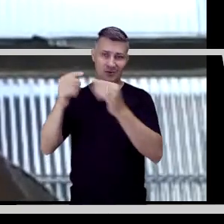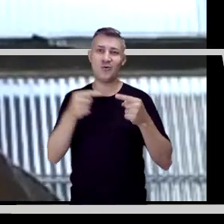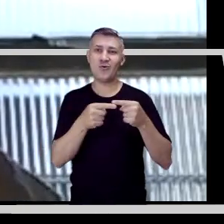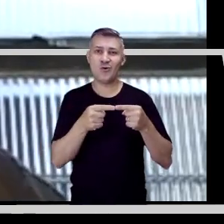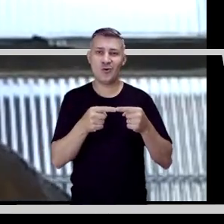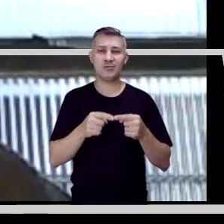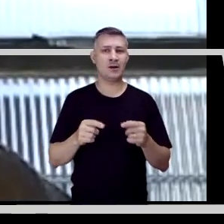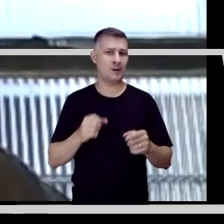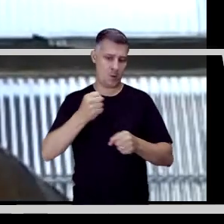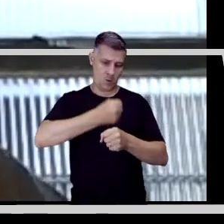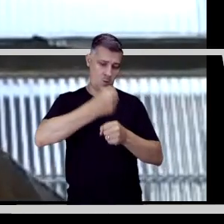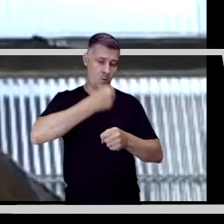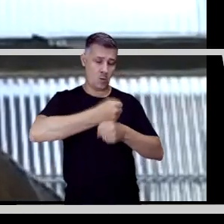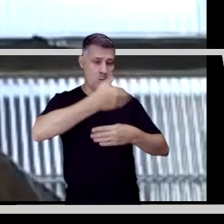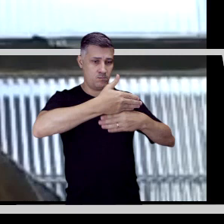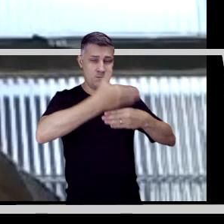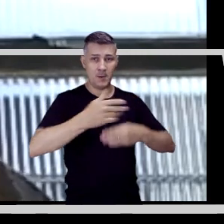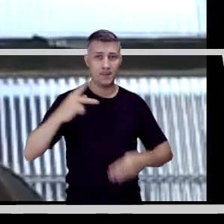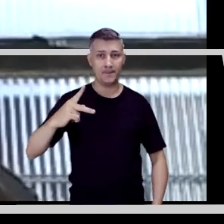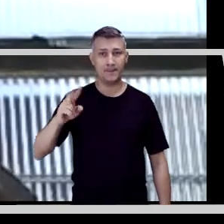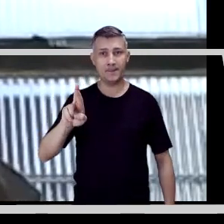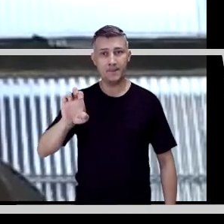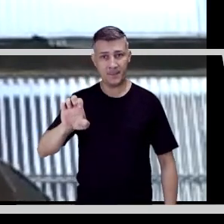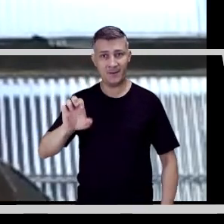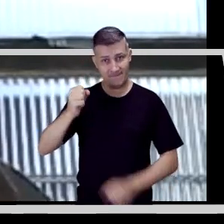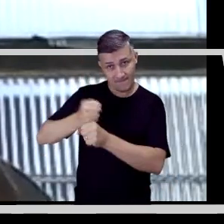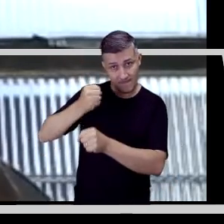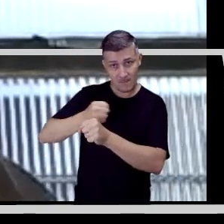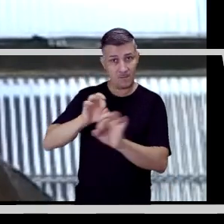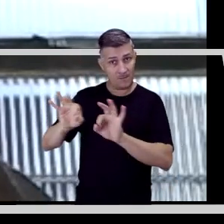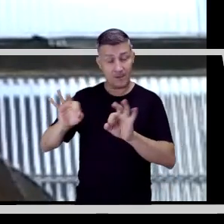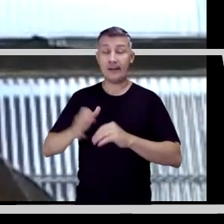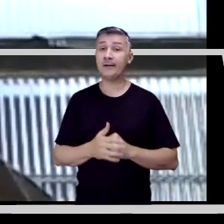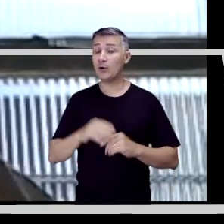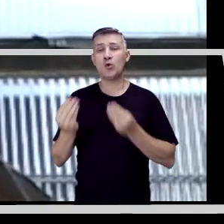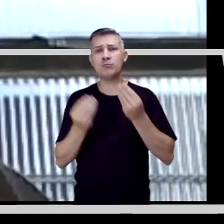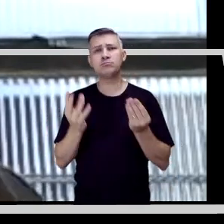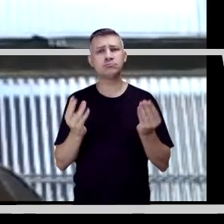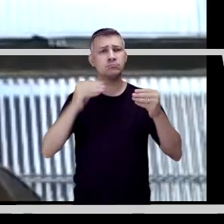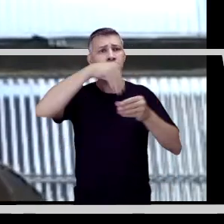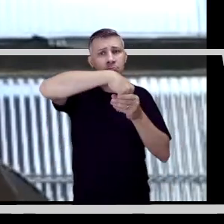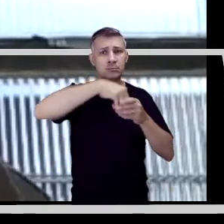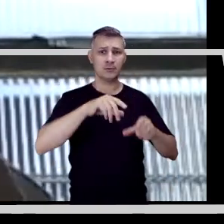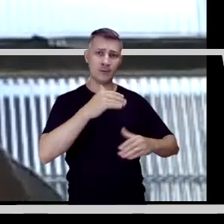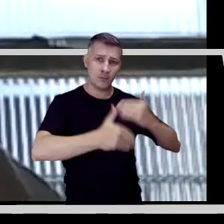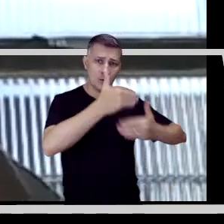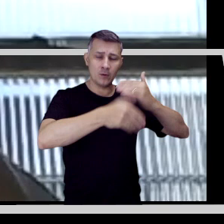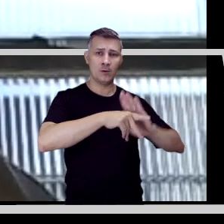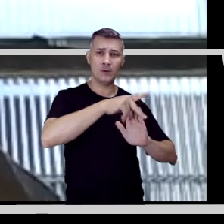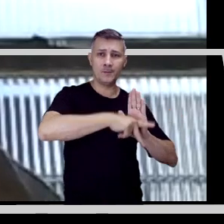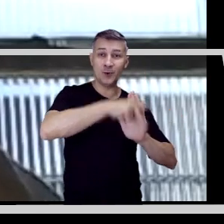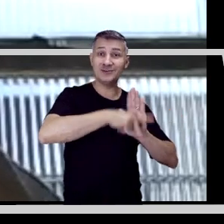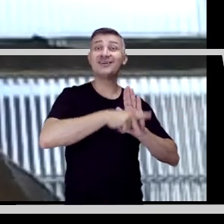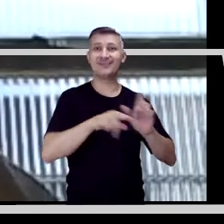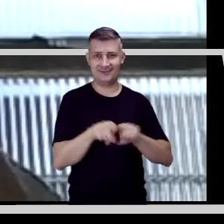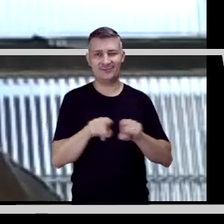mais especificamente da pré-fabricação em diversas áreas, e de que forma a gente incorpora isso no nosso processo